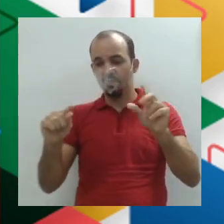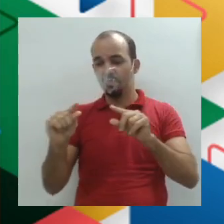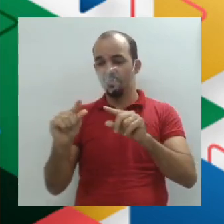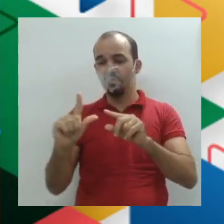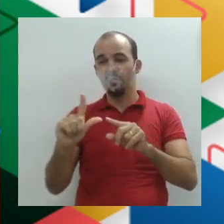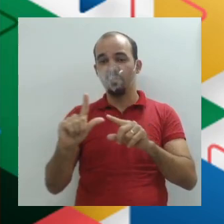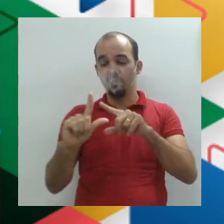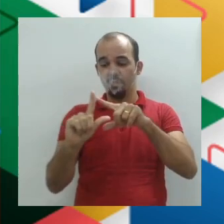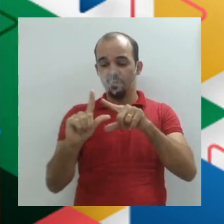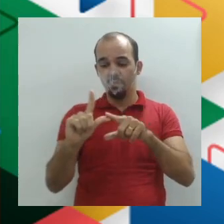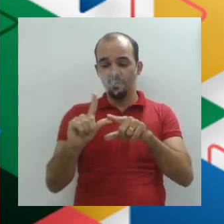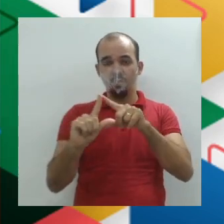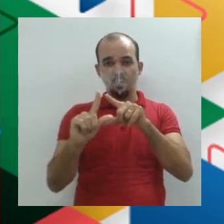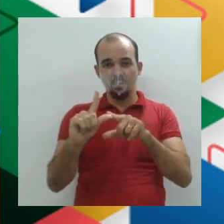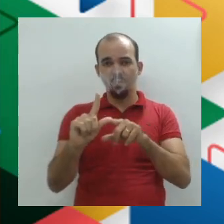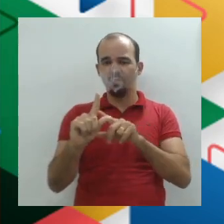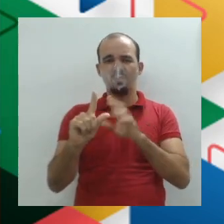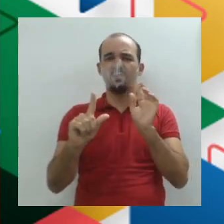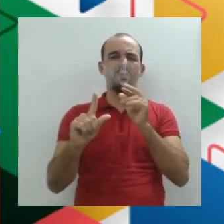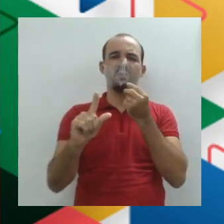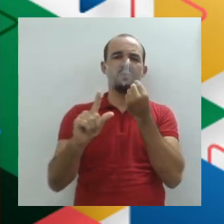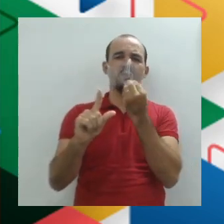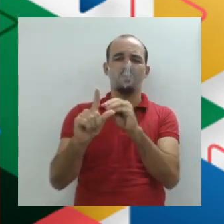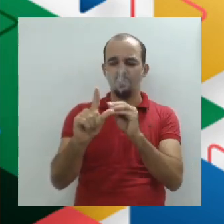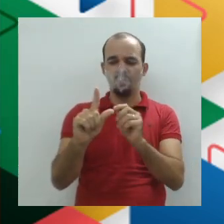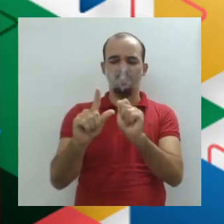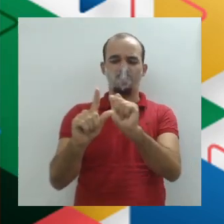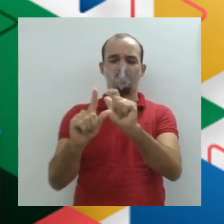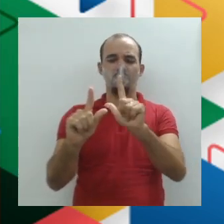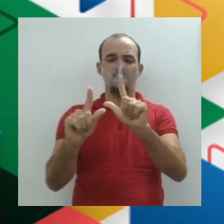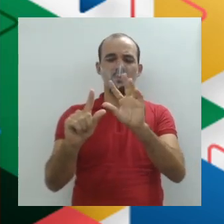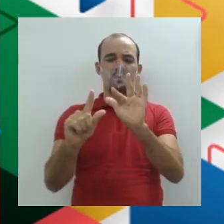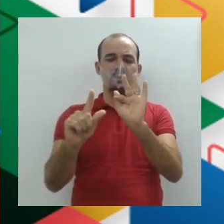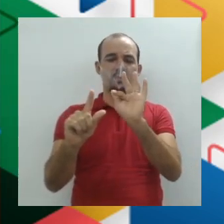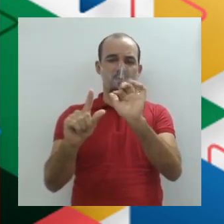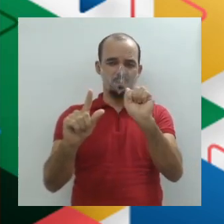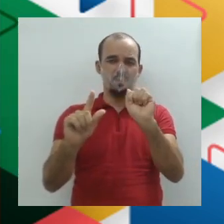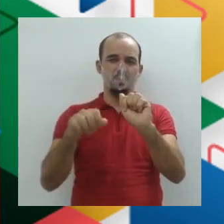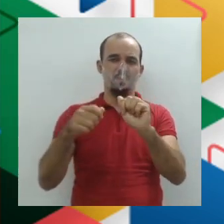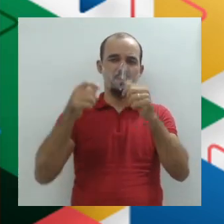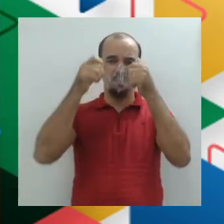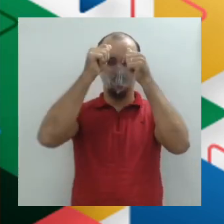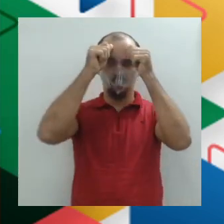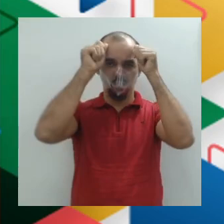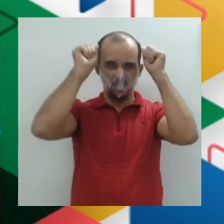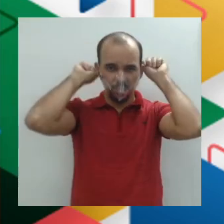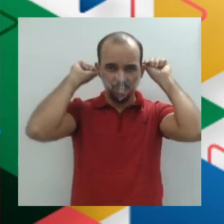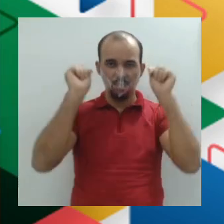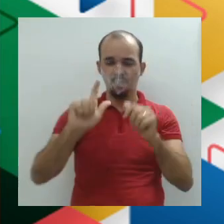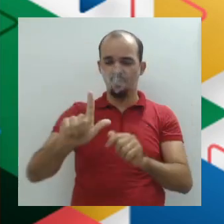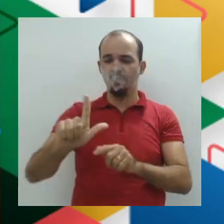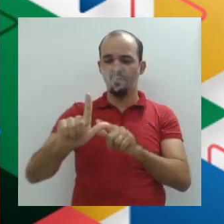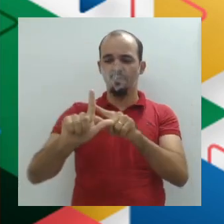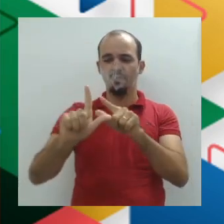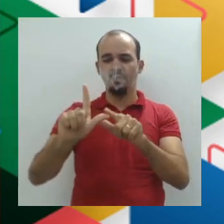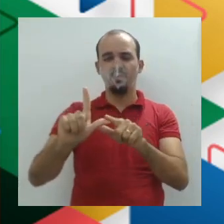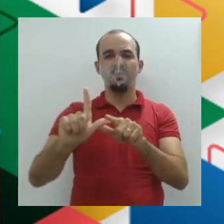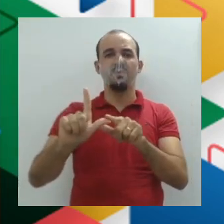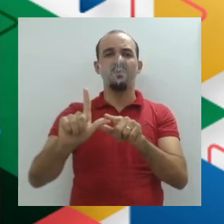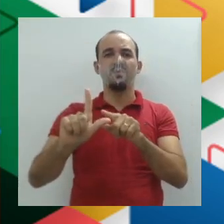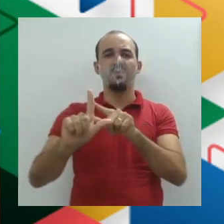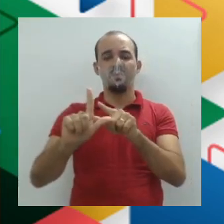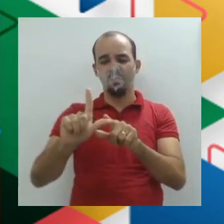de alfa. Alfa é uma letra do alfabeto grego. E ângulos, geralmente, a gente representa, geralmente, tá